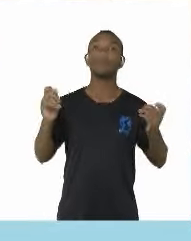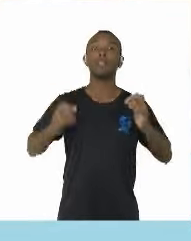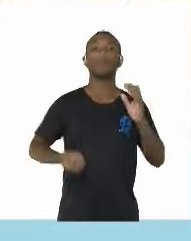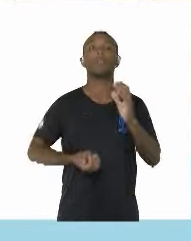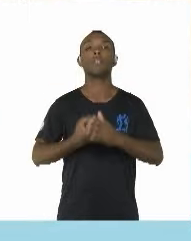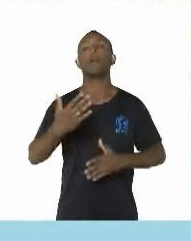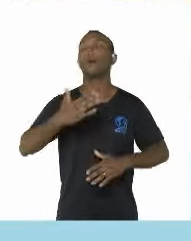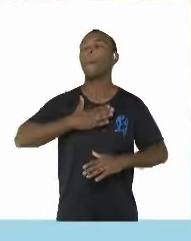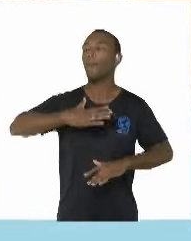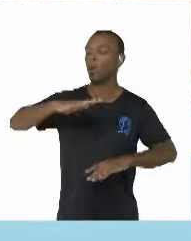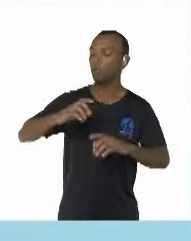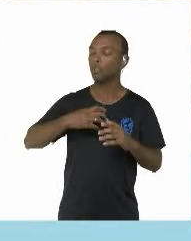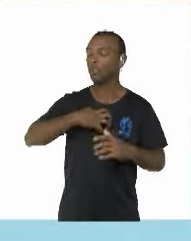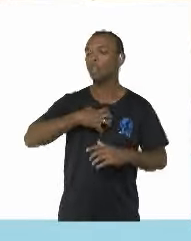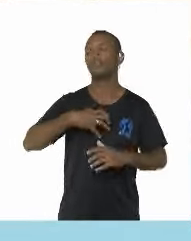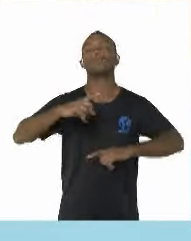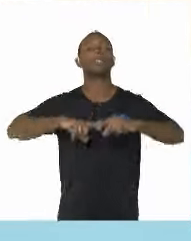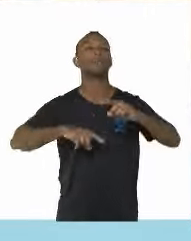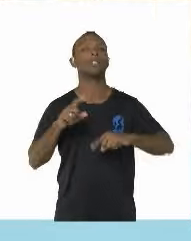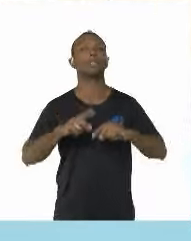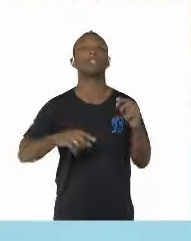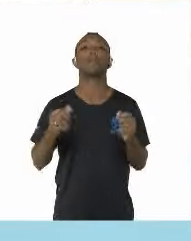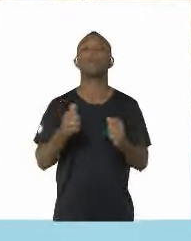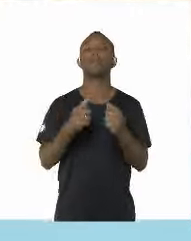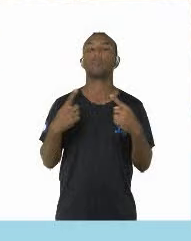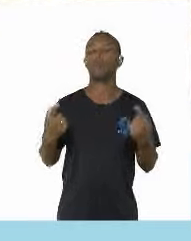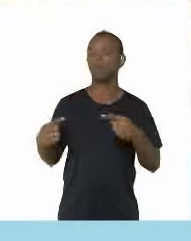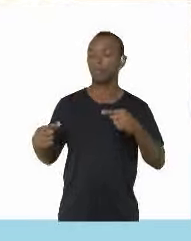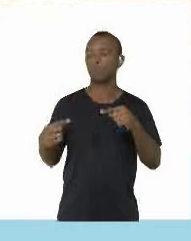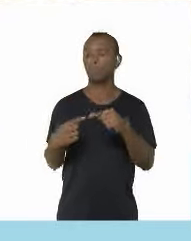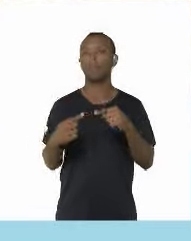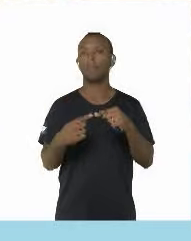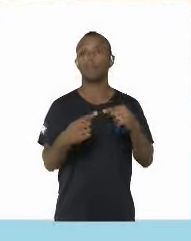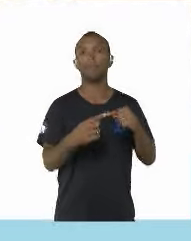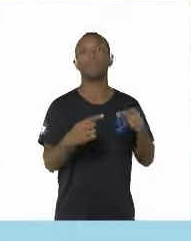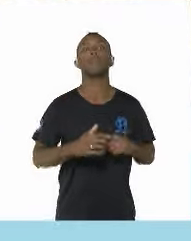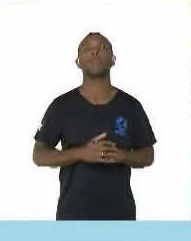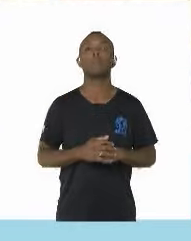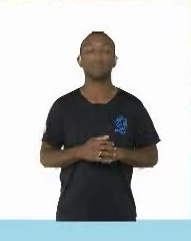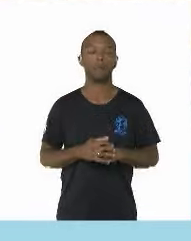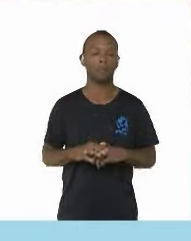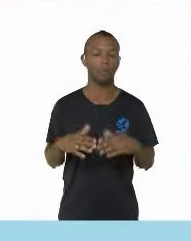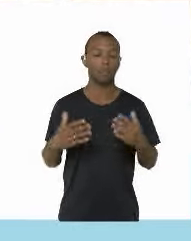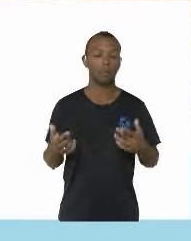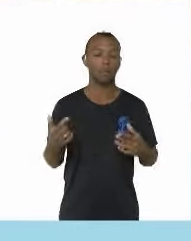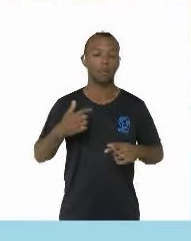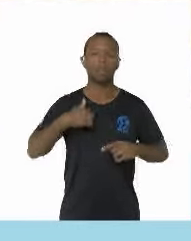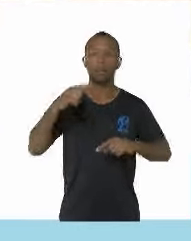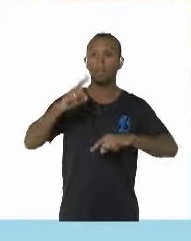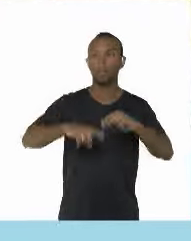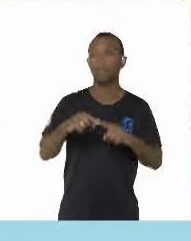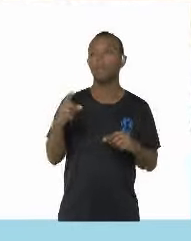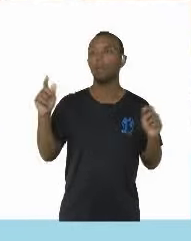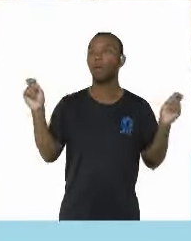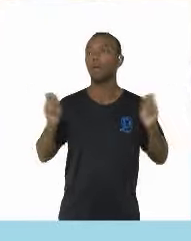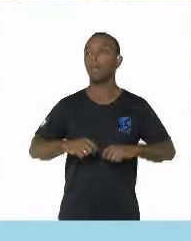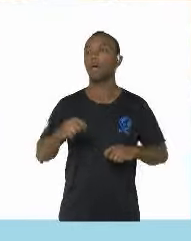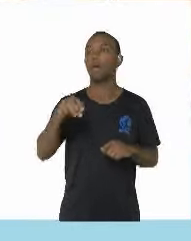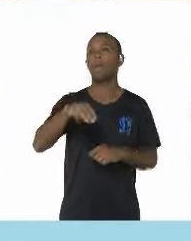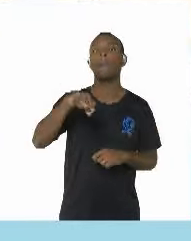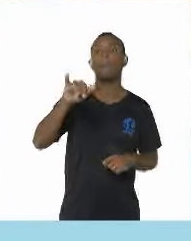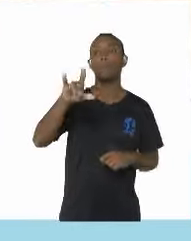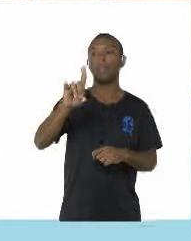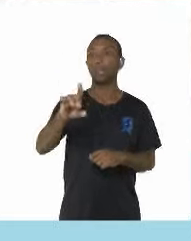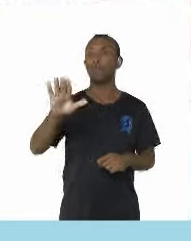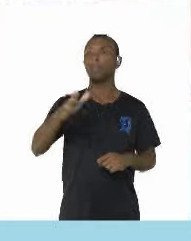seu produto, do seu jeito, e aplica ali a sua estampa. Bom, a ferramenta que eu uso é o Midjourney. Nunca usei outra